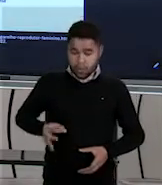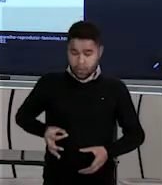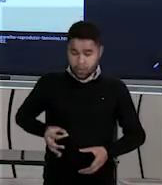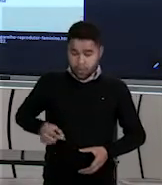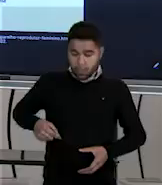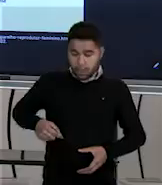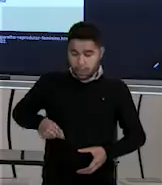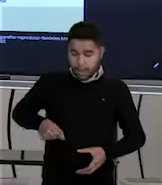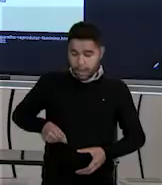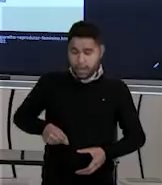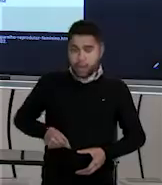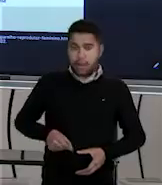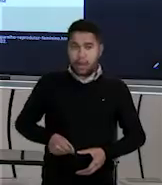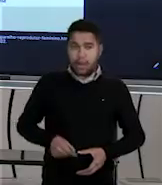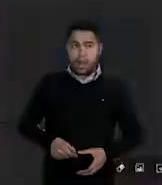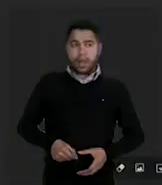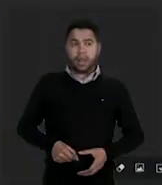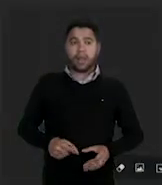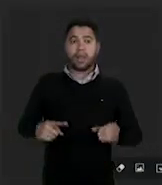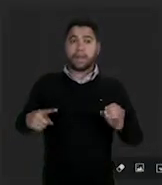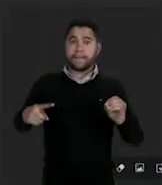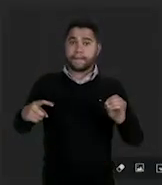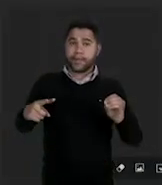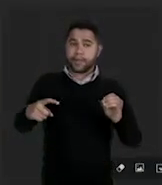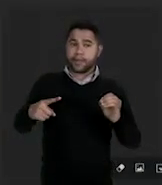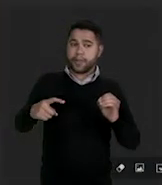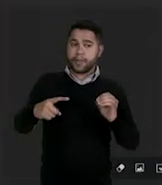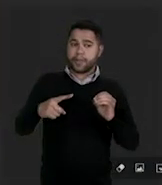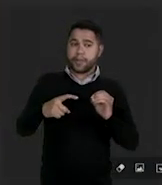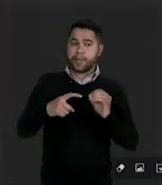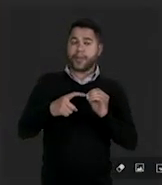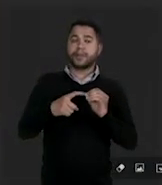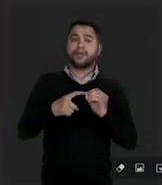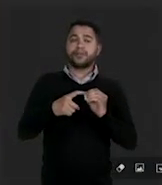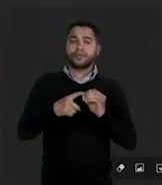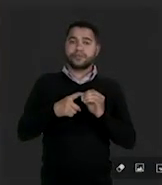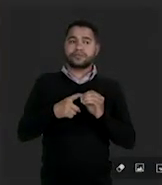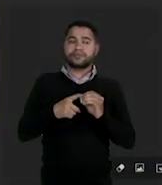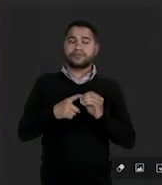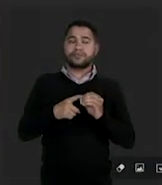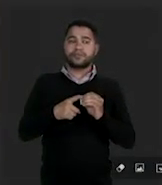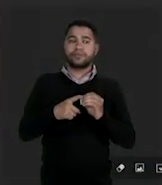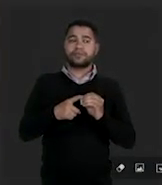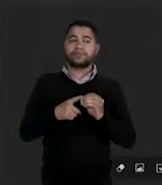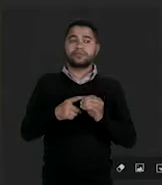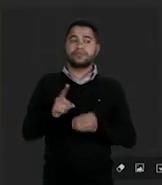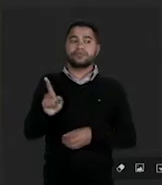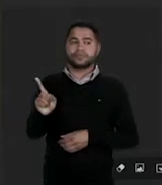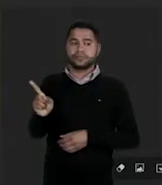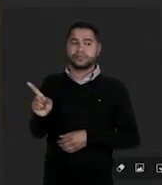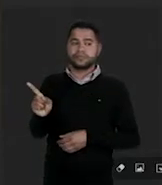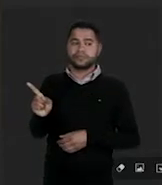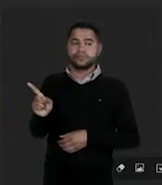relação sexual, esse espermatozoide, ele é liberado aqui na região da vagina,